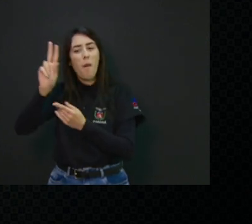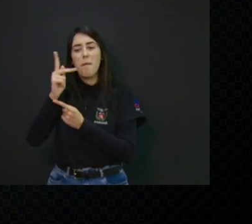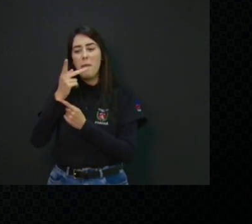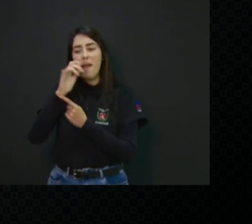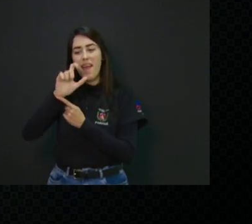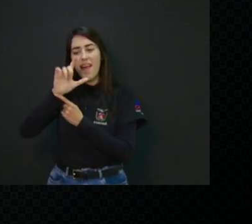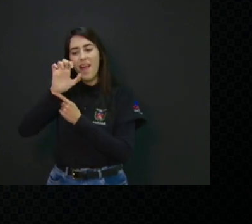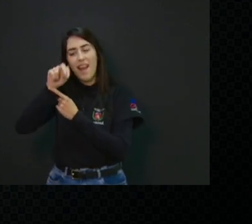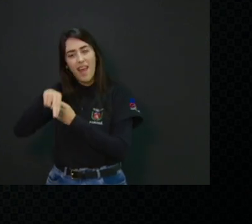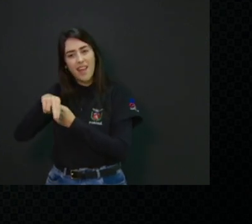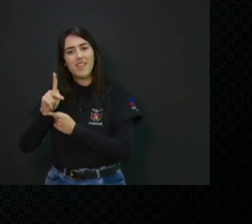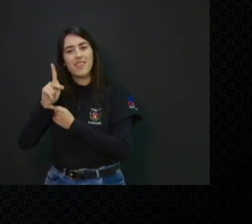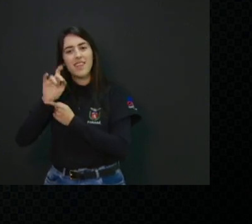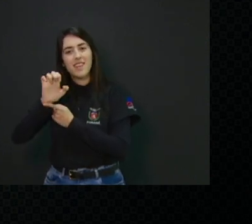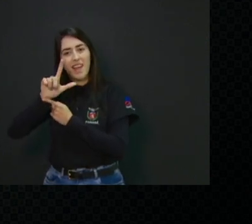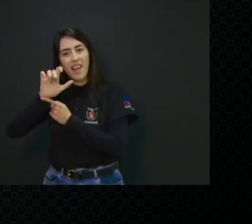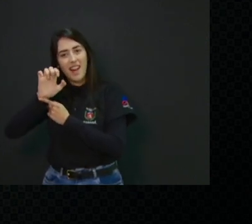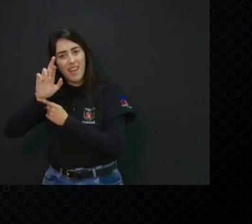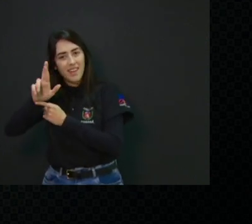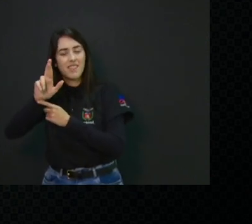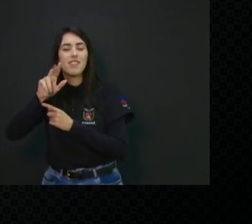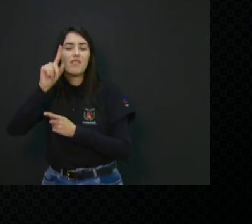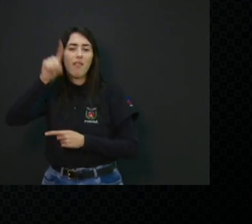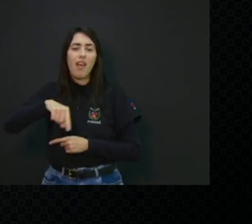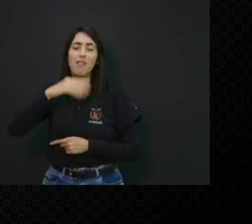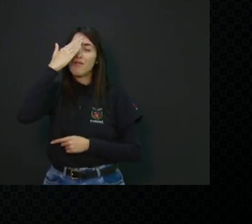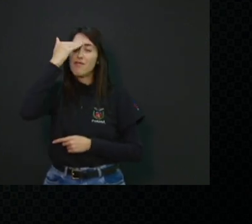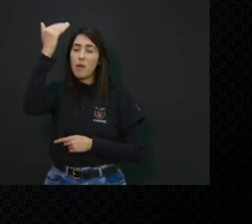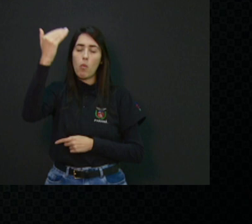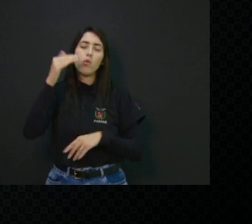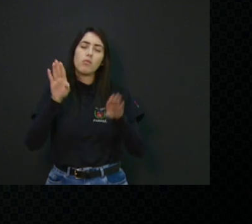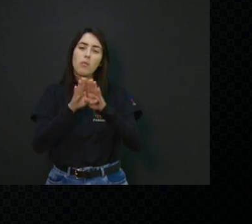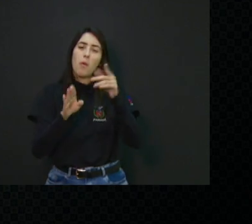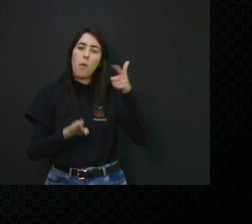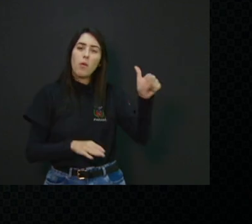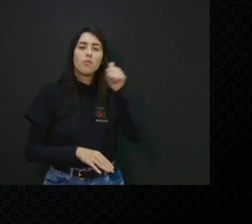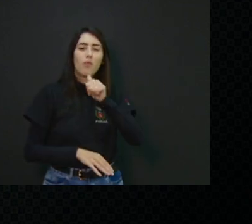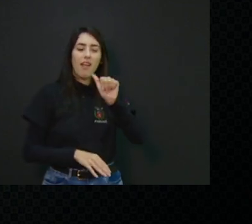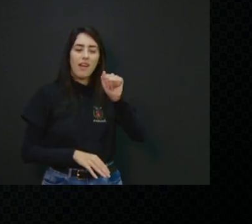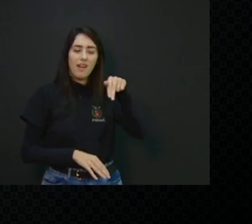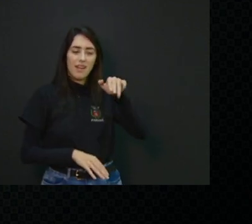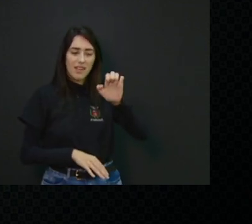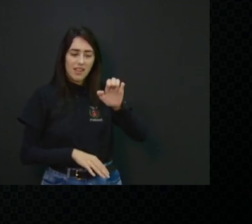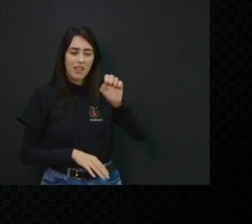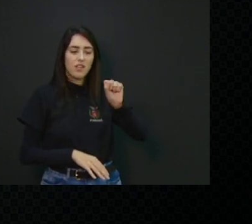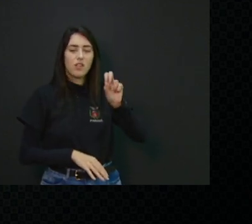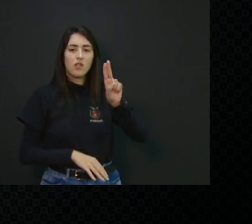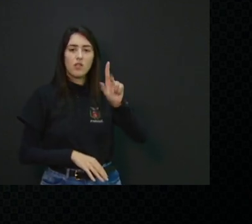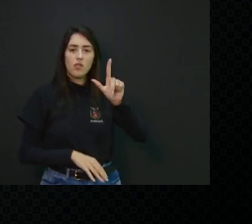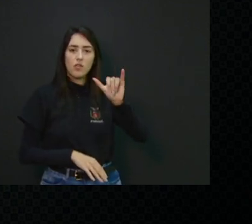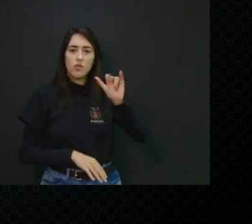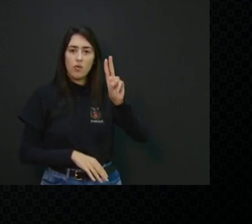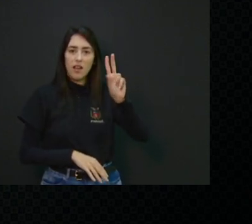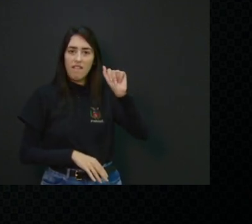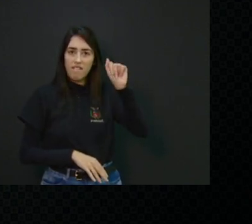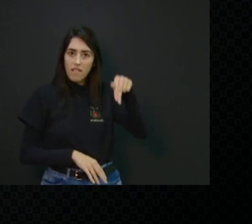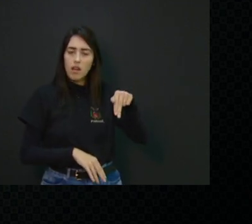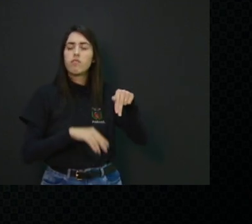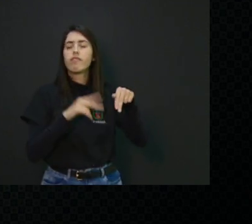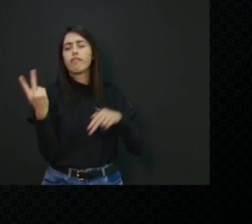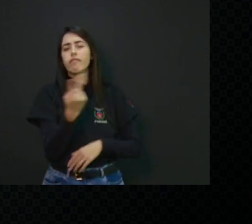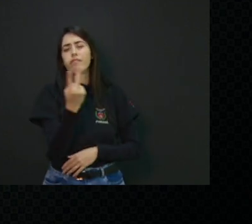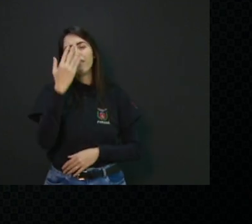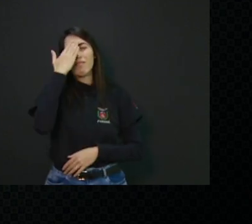Tantas referências em relação ao nosso, todo nosso país, né? Ou Anne Sullivan, ou Ellen Keller, que é realmente uma forma